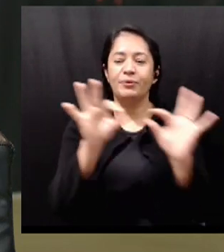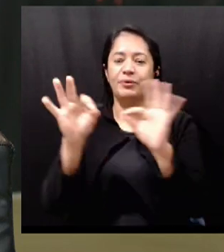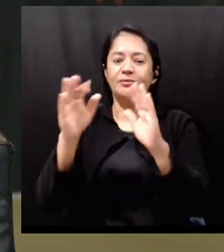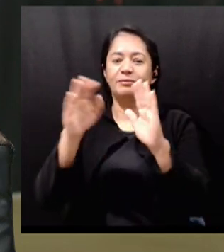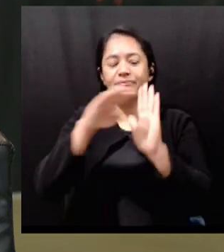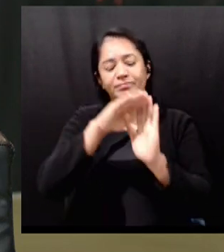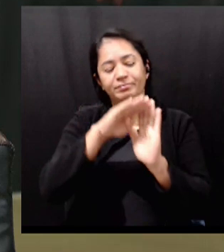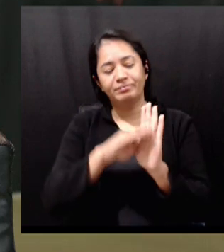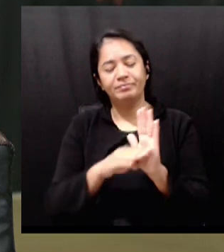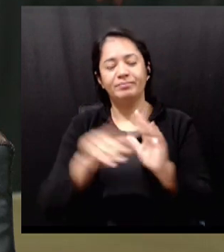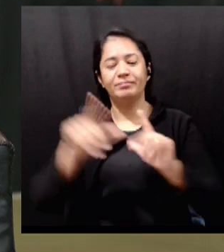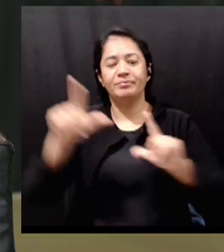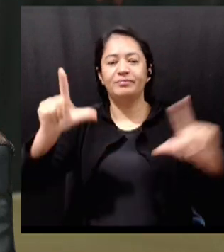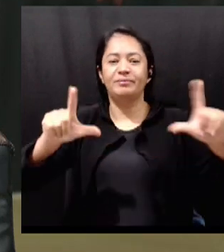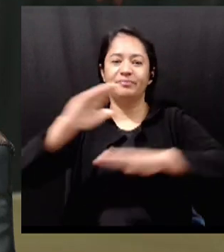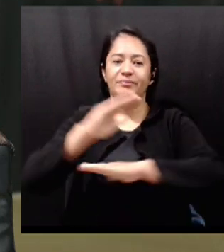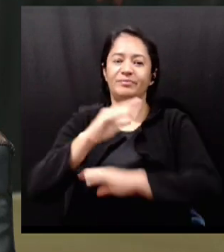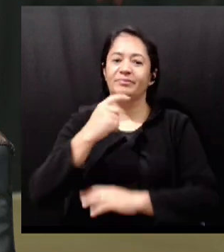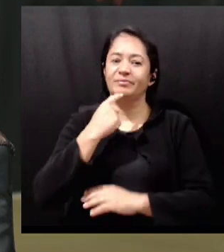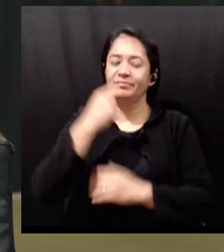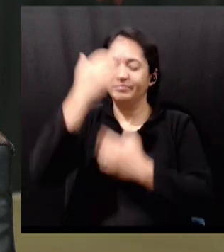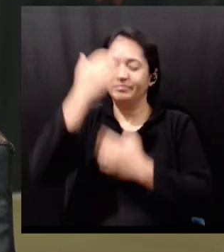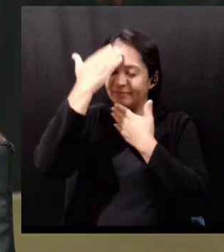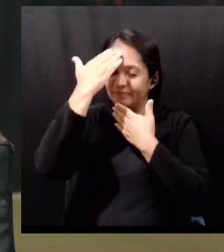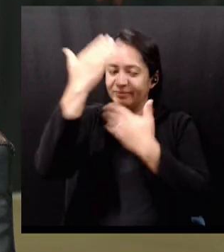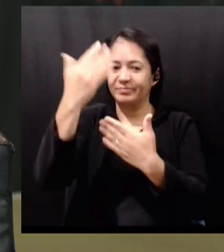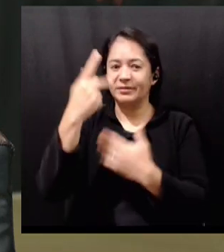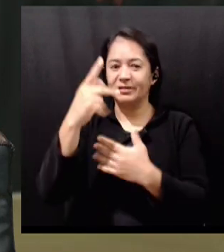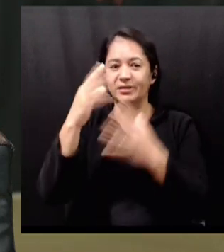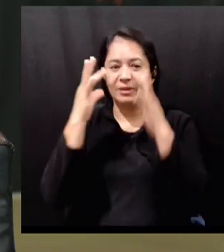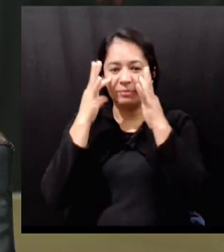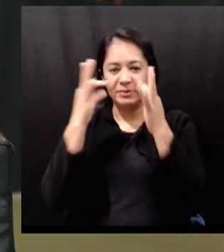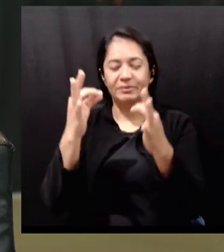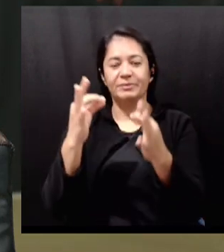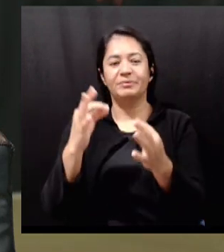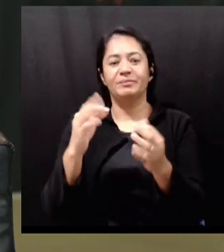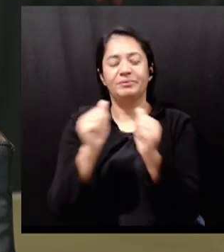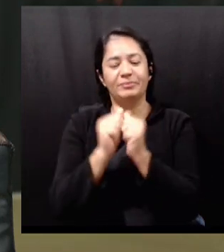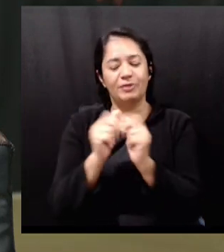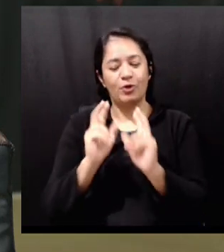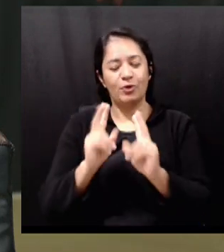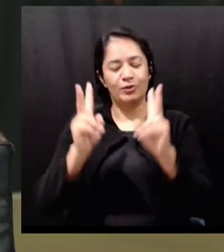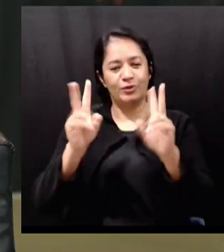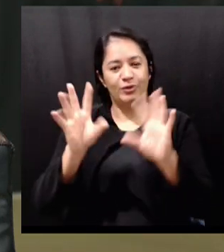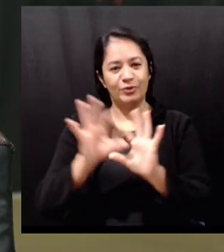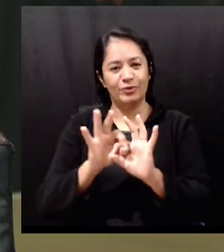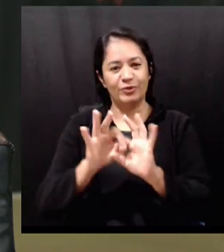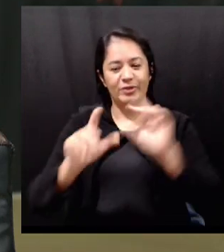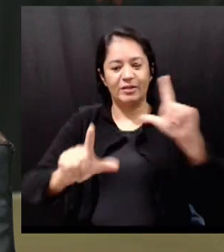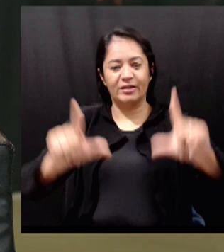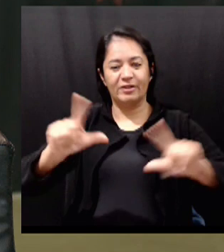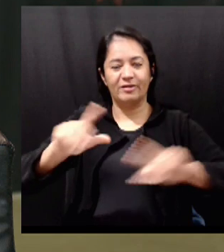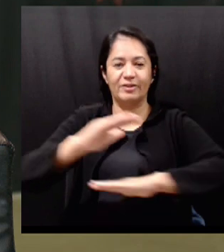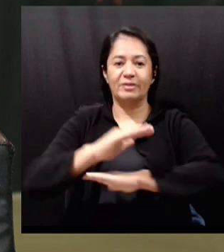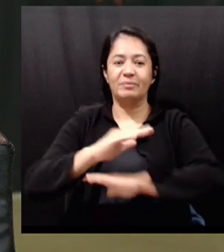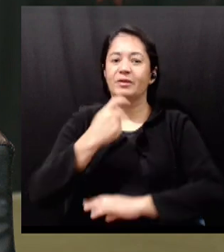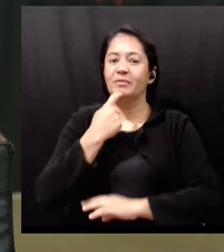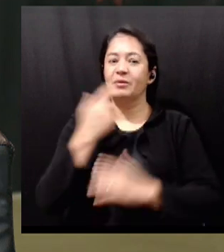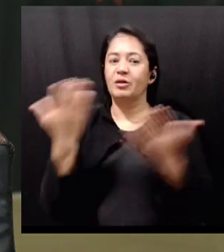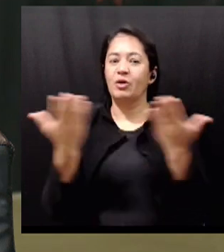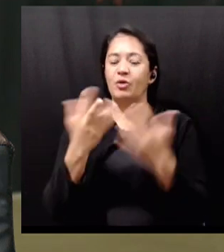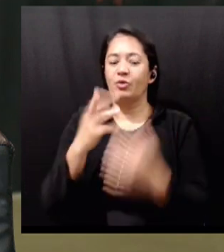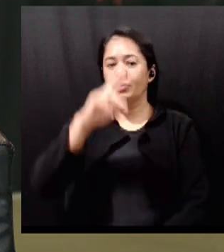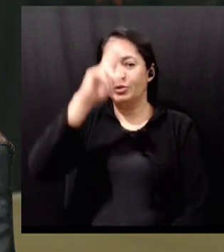Campinas, muito obrigada pela sua audiência, pela sua companhia e continue ligadinho. TV Câmara Campinas, hoje ao meio-dia nós temos